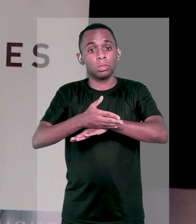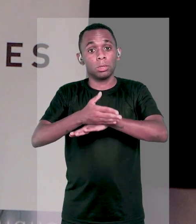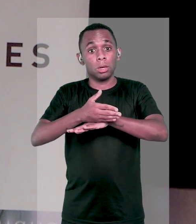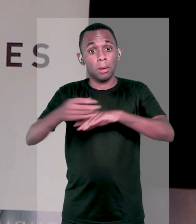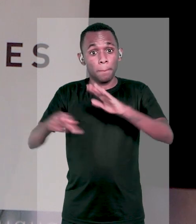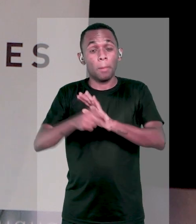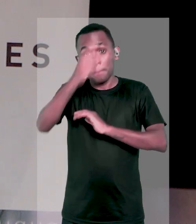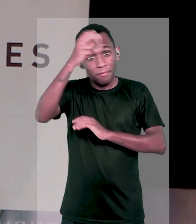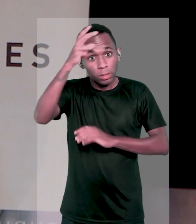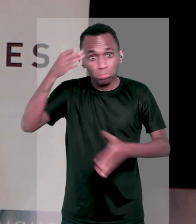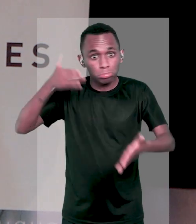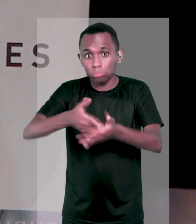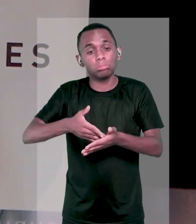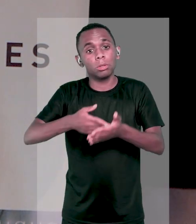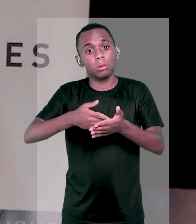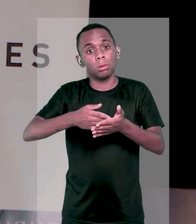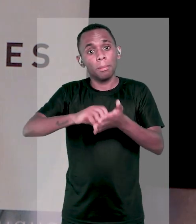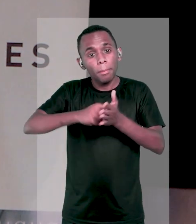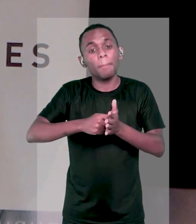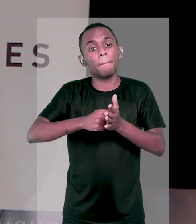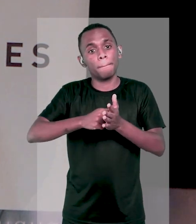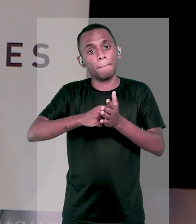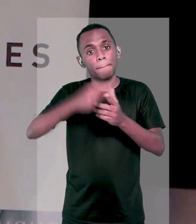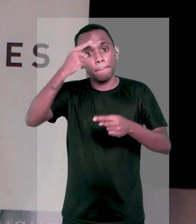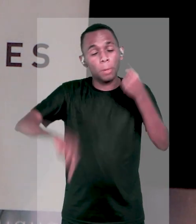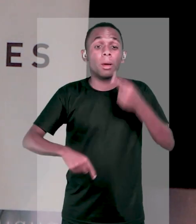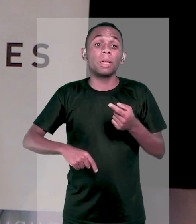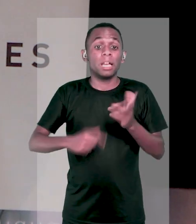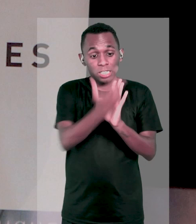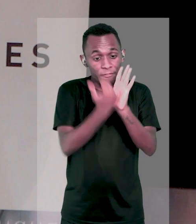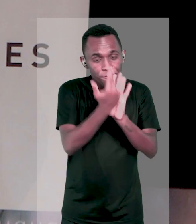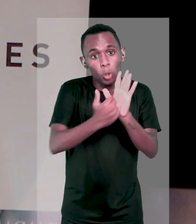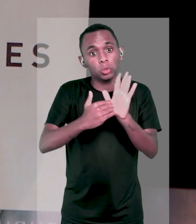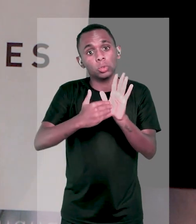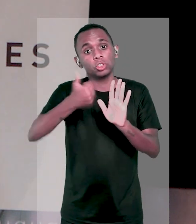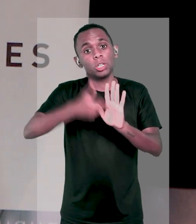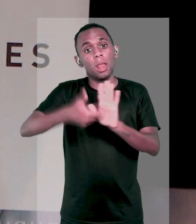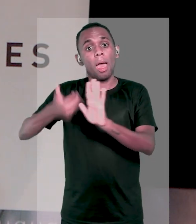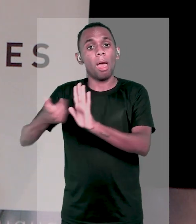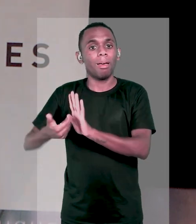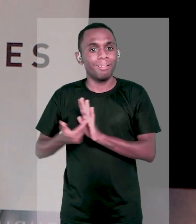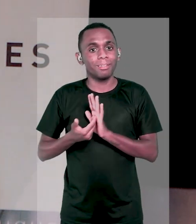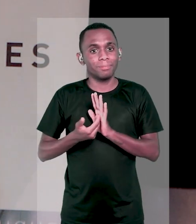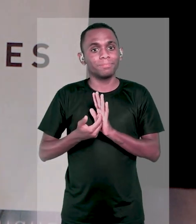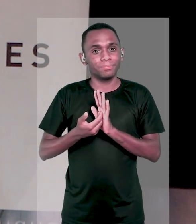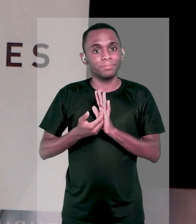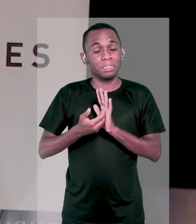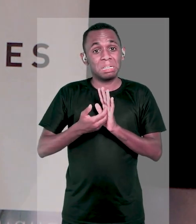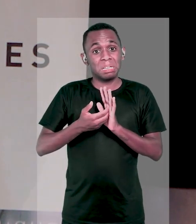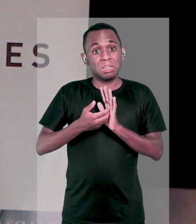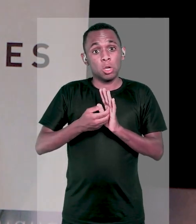acusando o artista de pornografia de pedofilia e todo o pior e mais